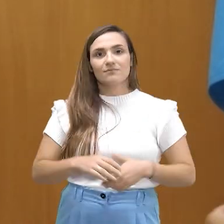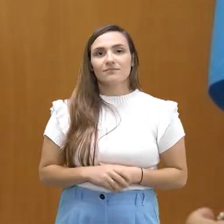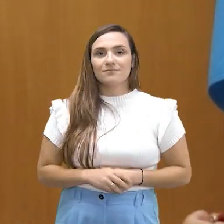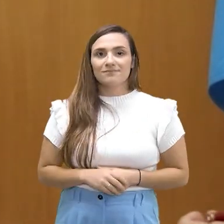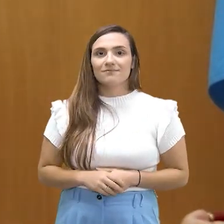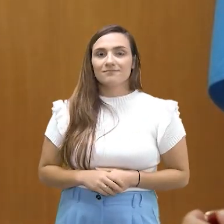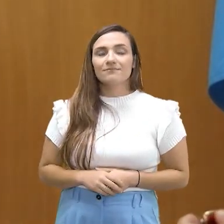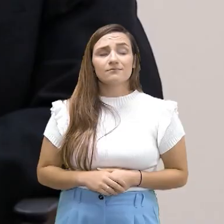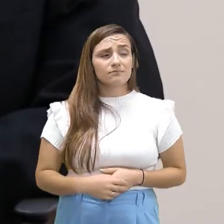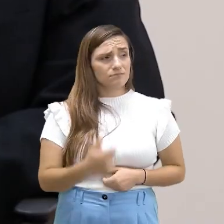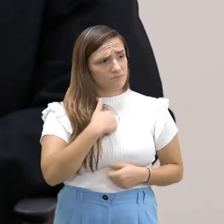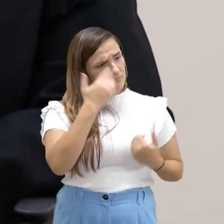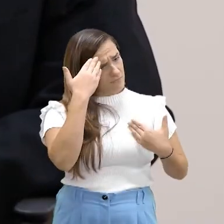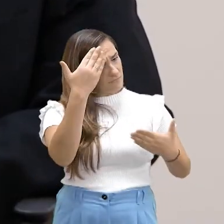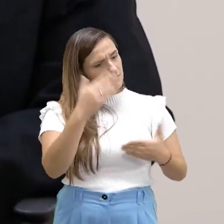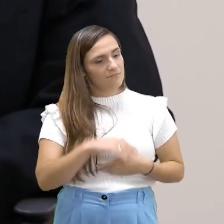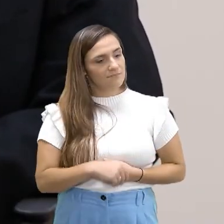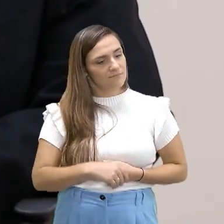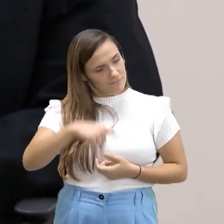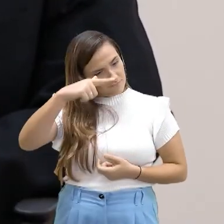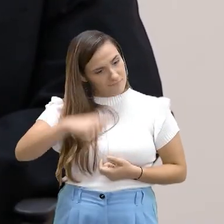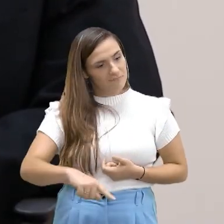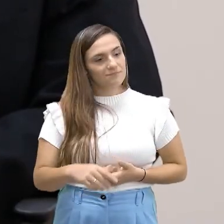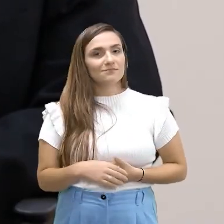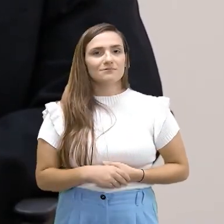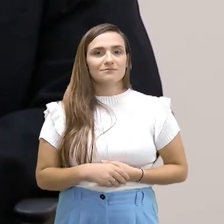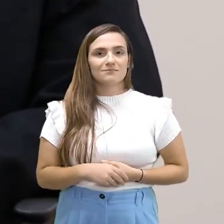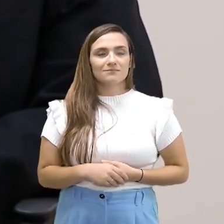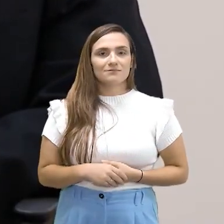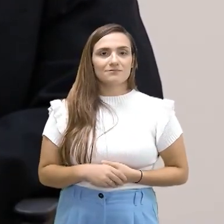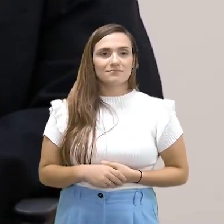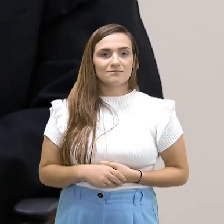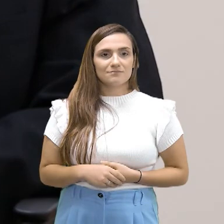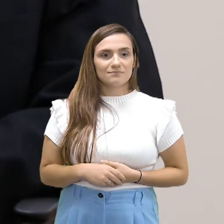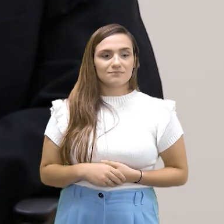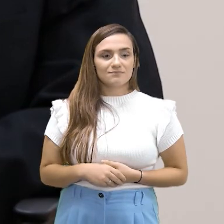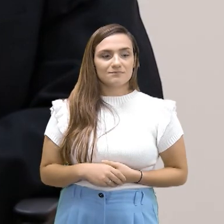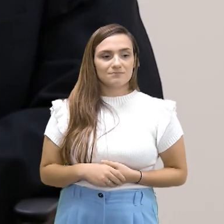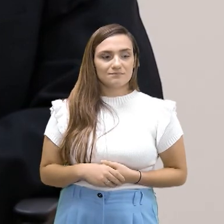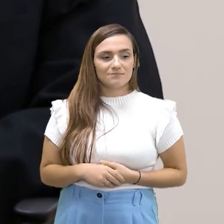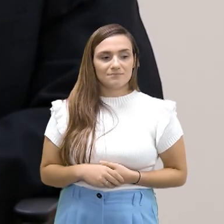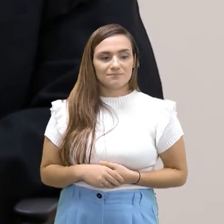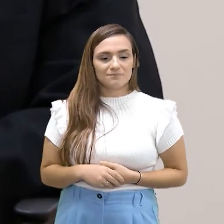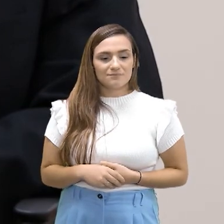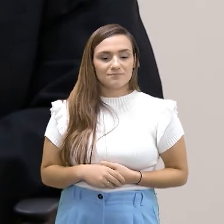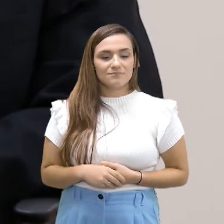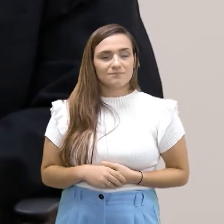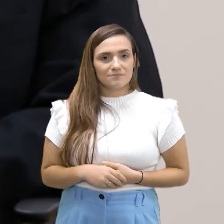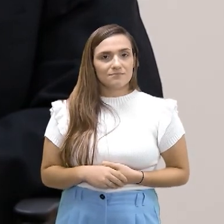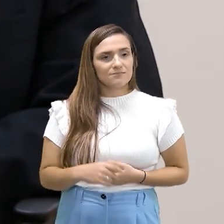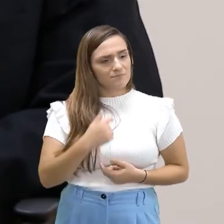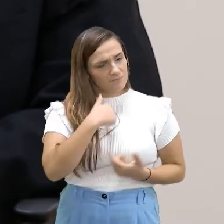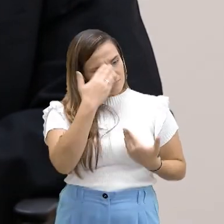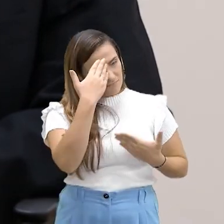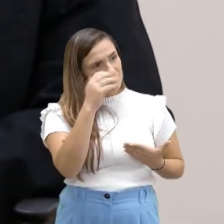seus esclarecimentos. Eu que agradeço e, mais uma vez, o nosso